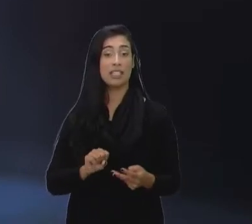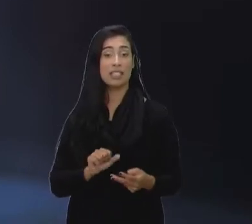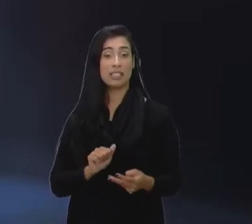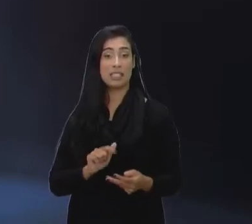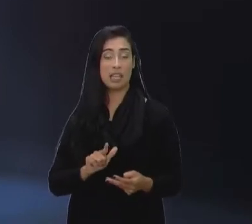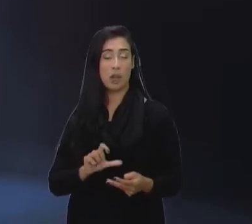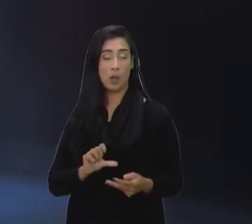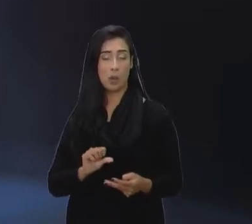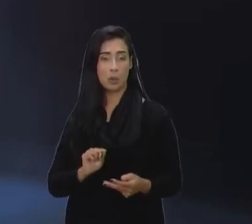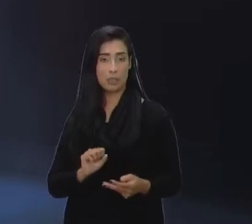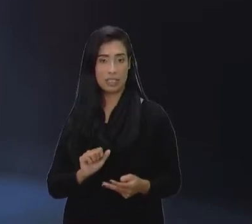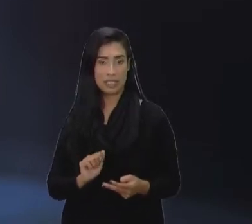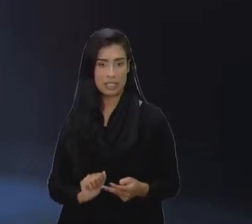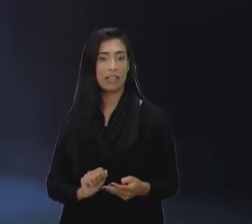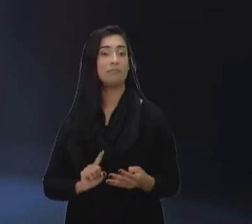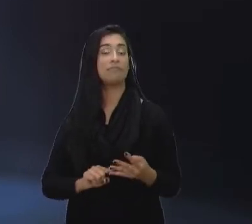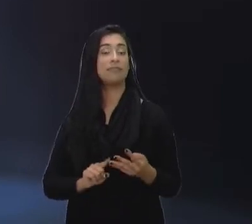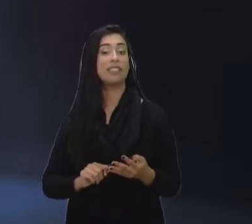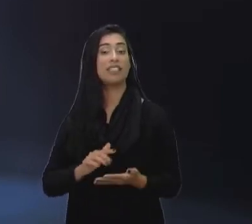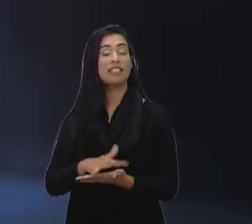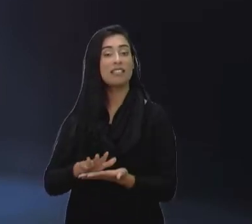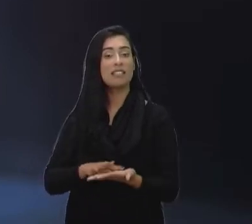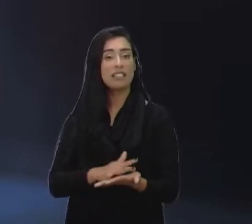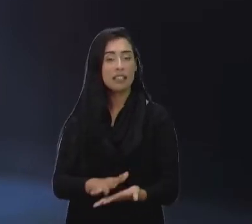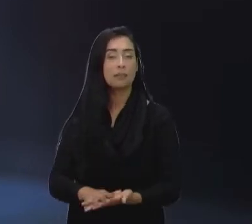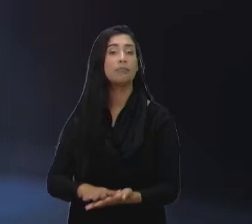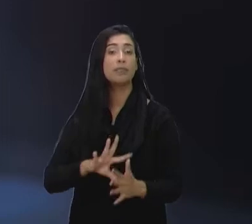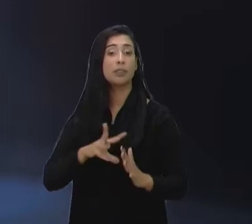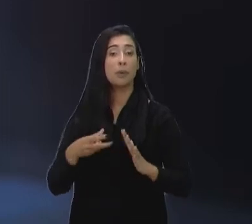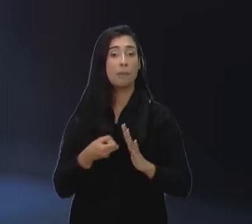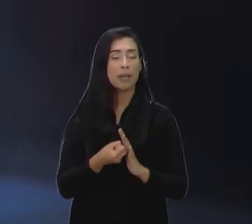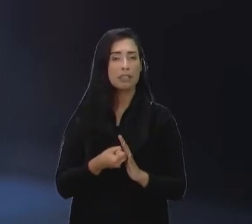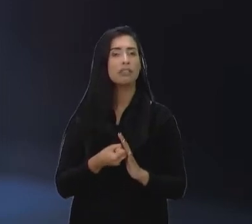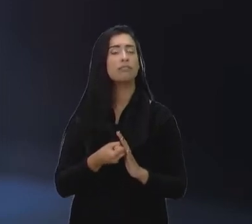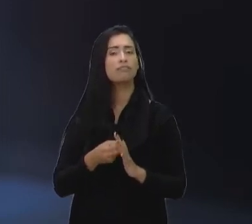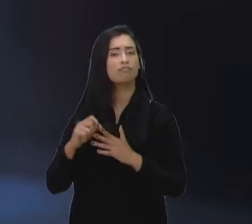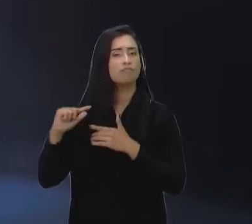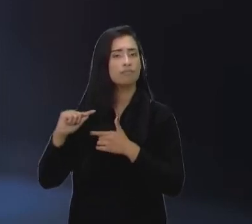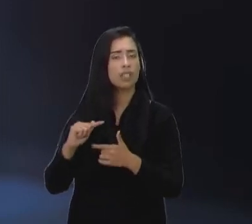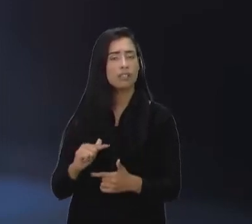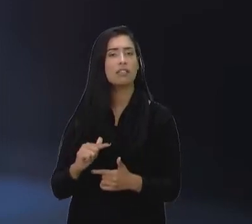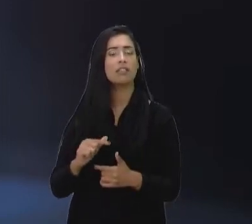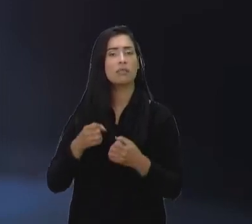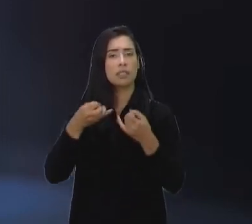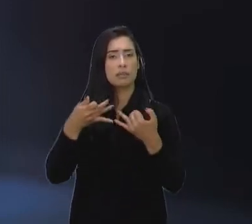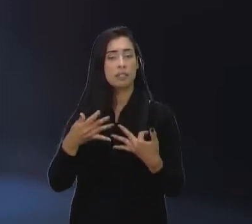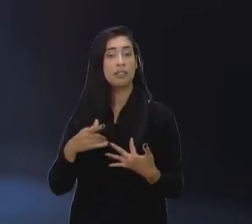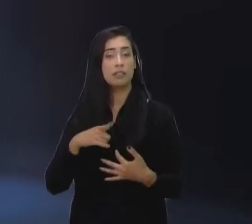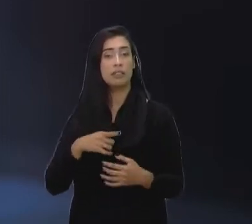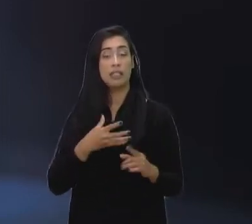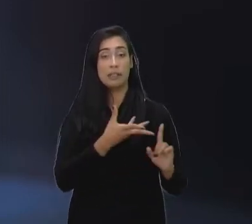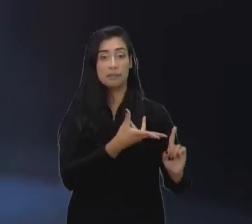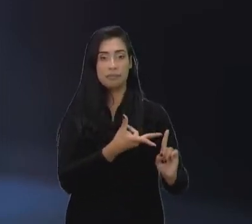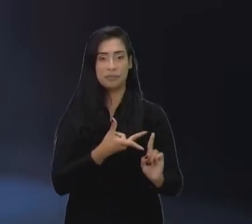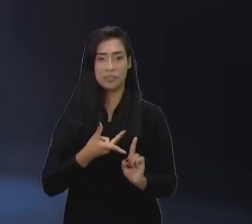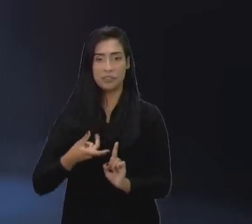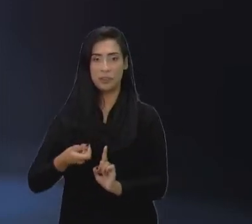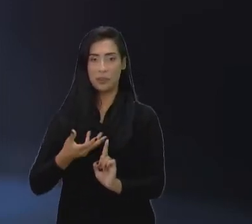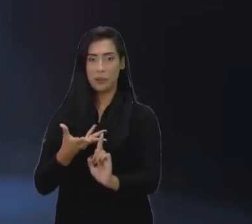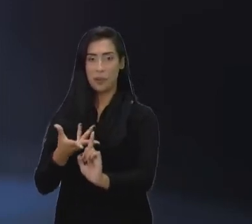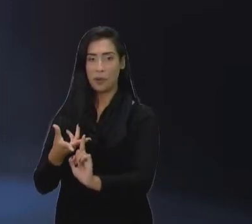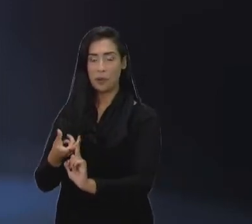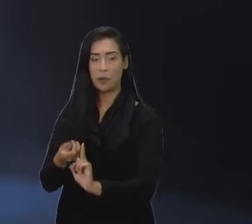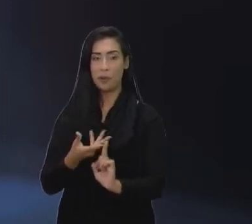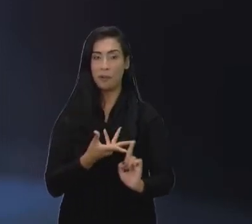samba. E hoje, continuando a questão do patrimônio, nós temos aí convidados, né? Eu vou parar um pouquinho de falar e vou apresentar